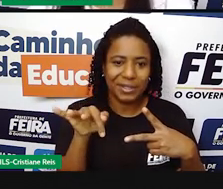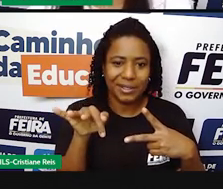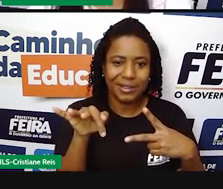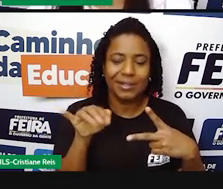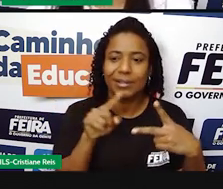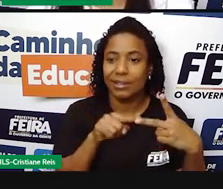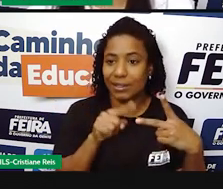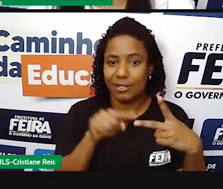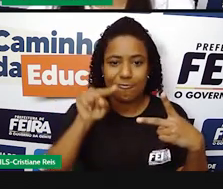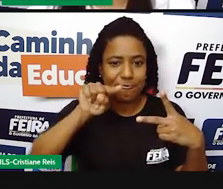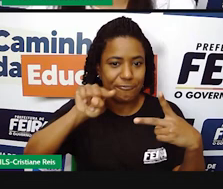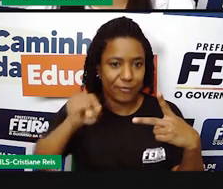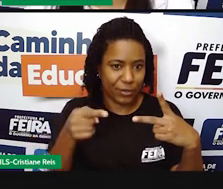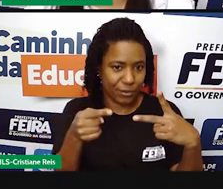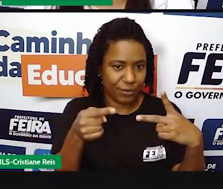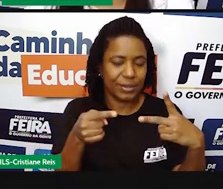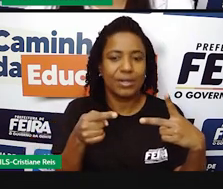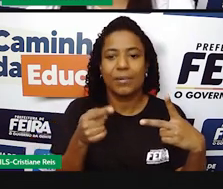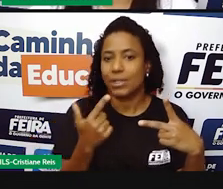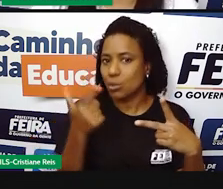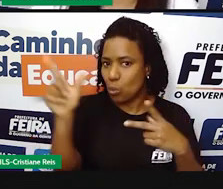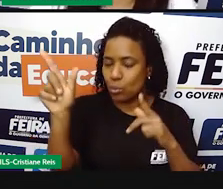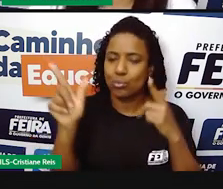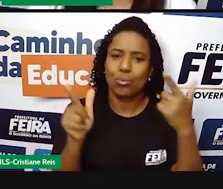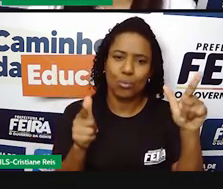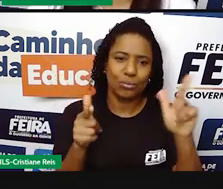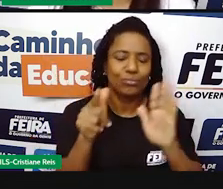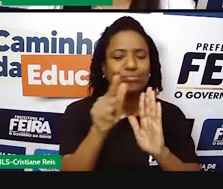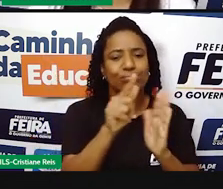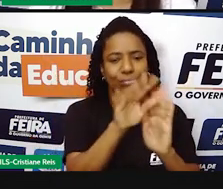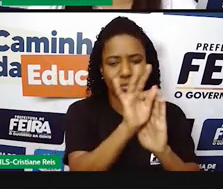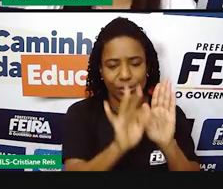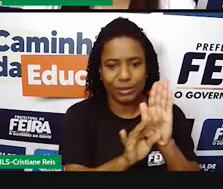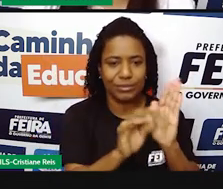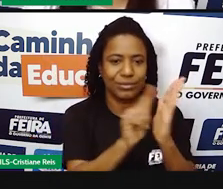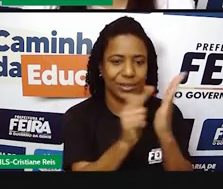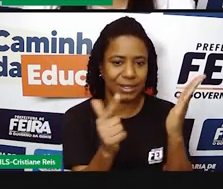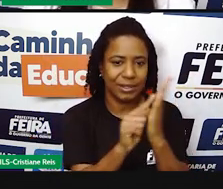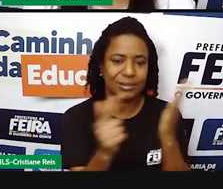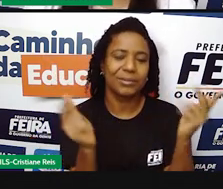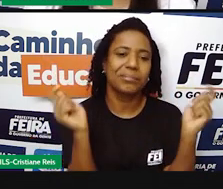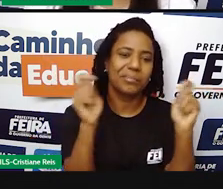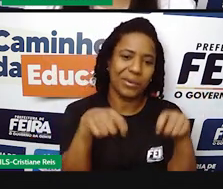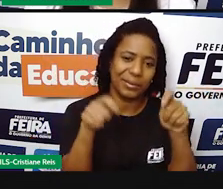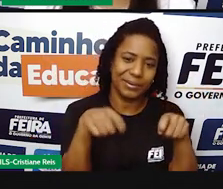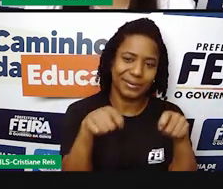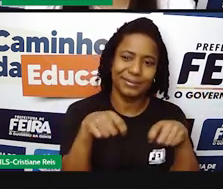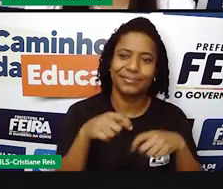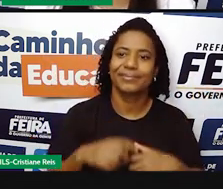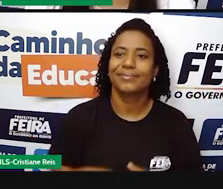podem aparecer nos textos jornalísticos e em outros gêneros textuais também.